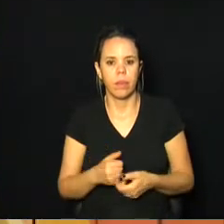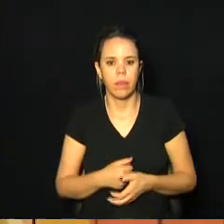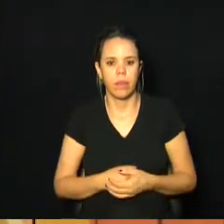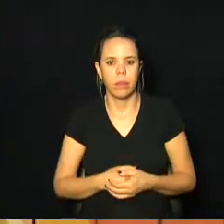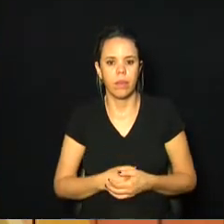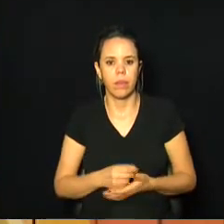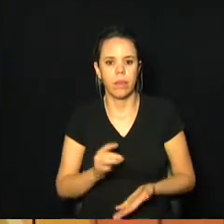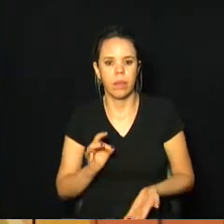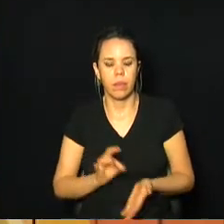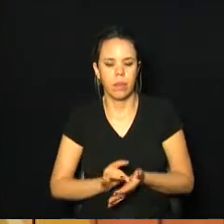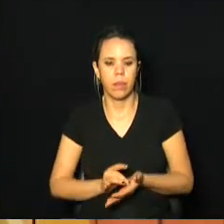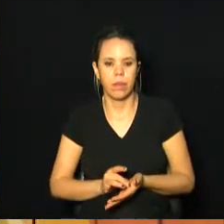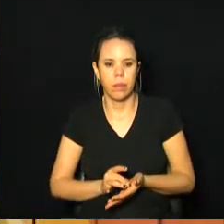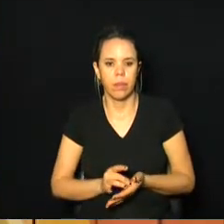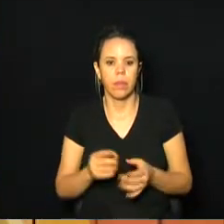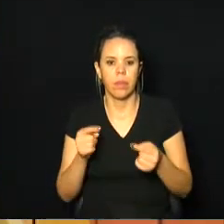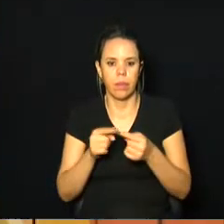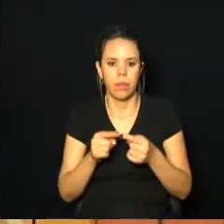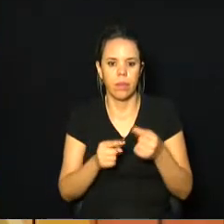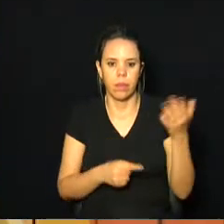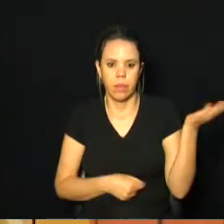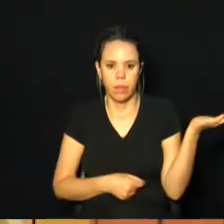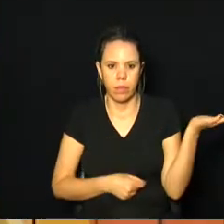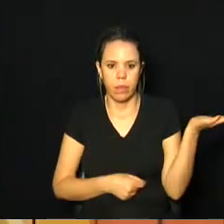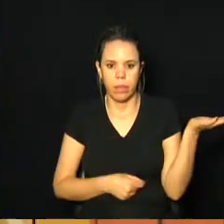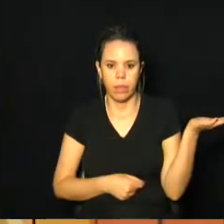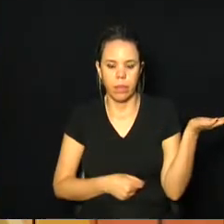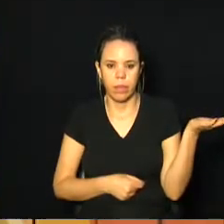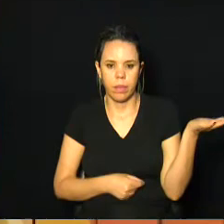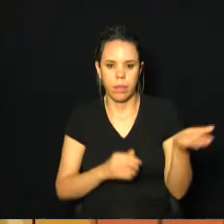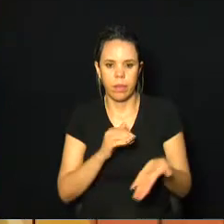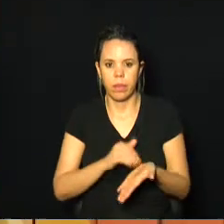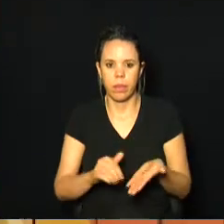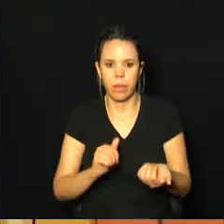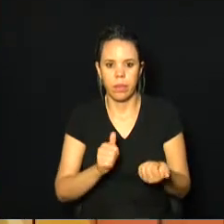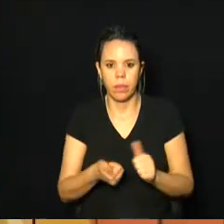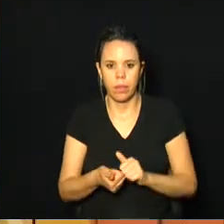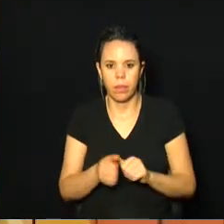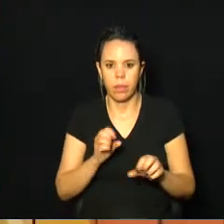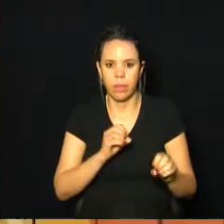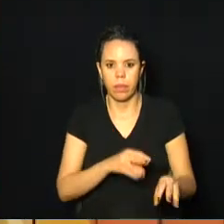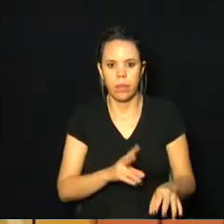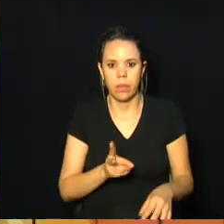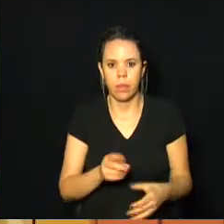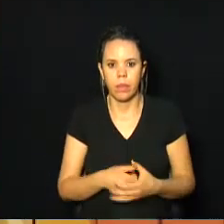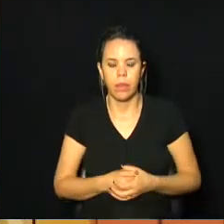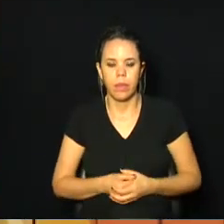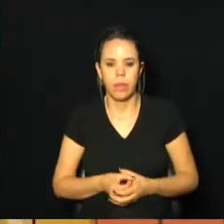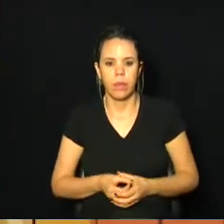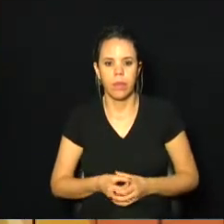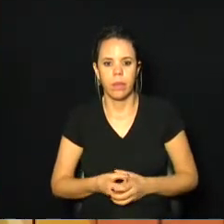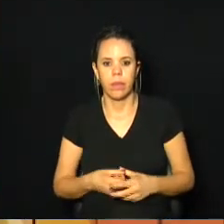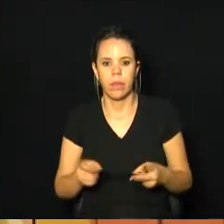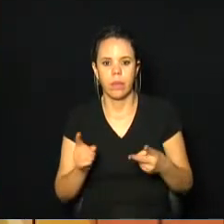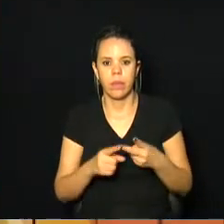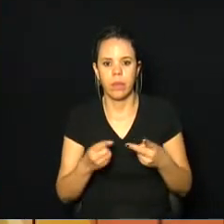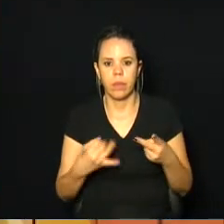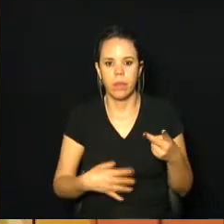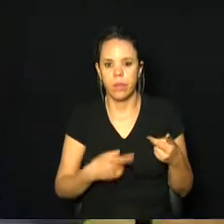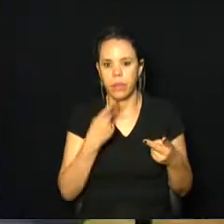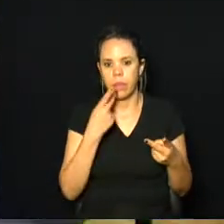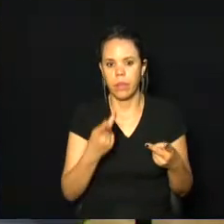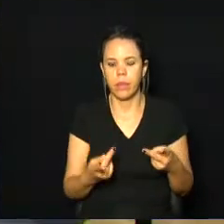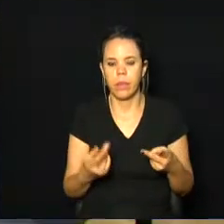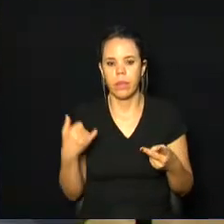Então, realmente, eu estou de acordo com você, aliar Secretaria de Esporte e Educação sempre. E só um segundo comentário, você entregou